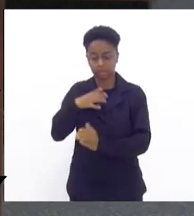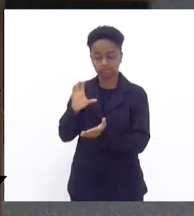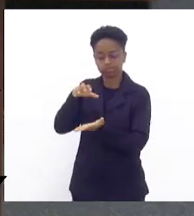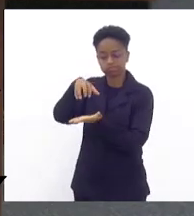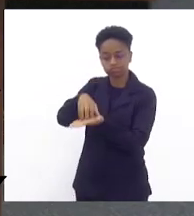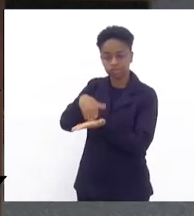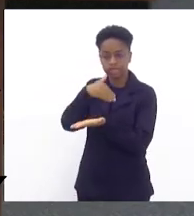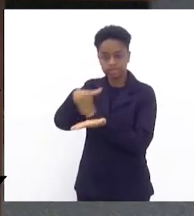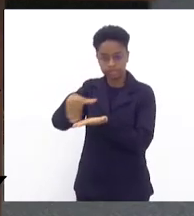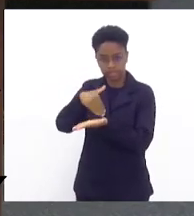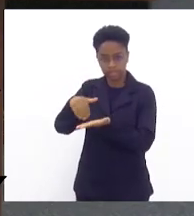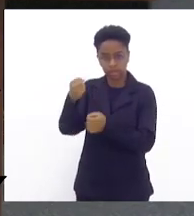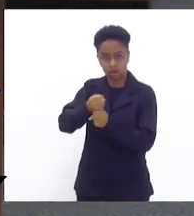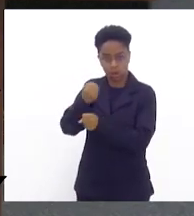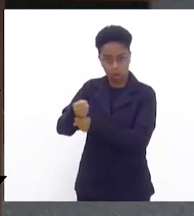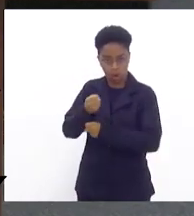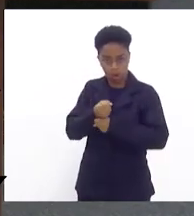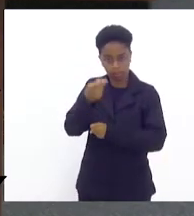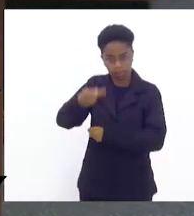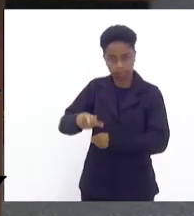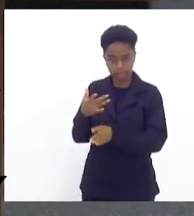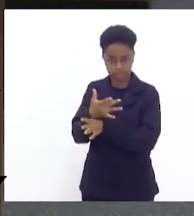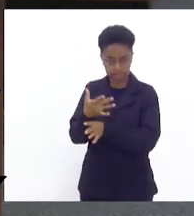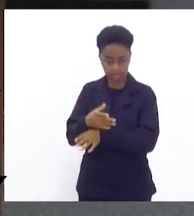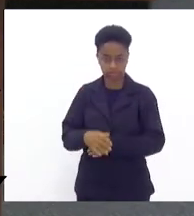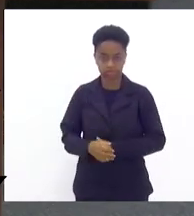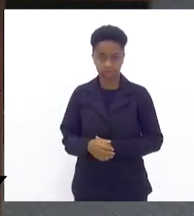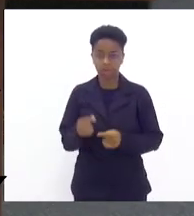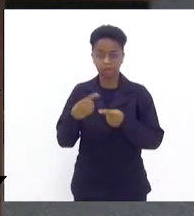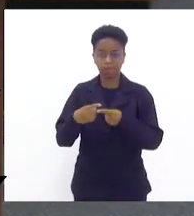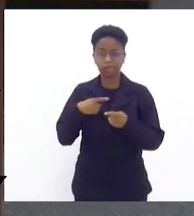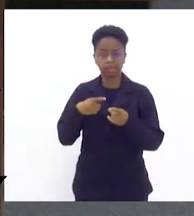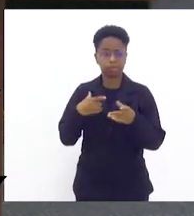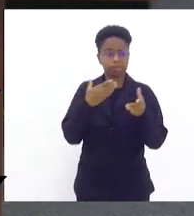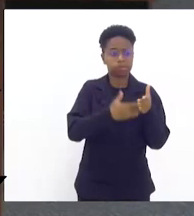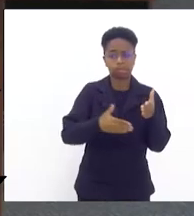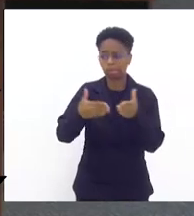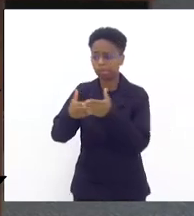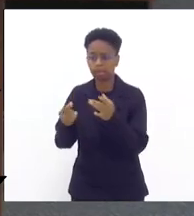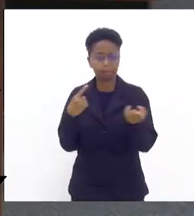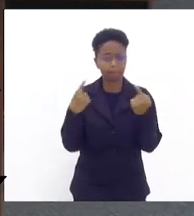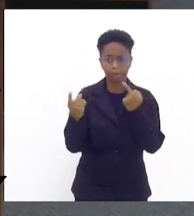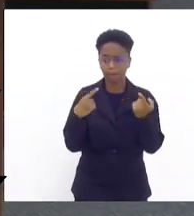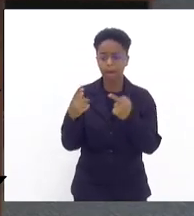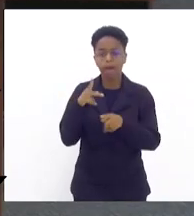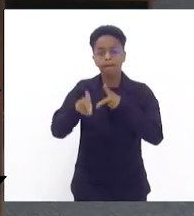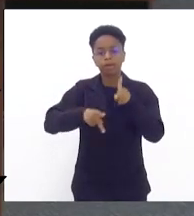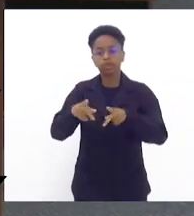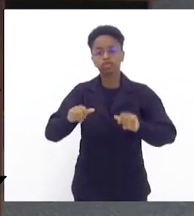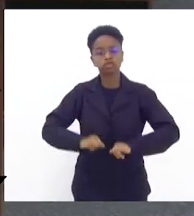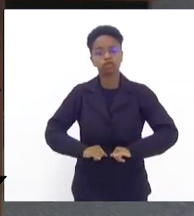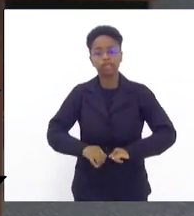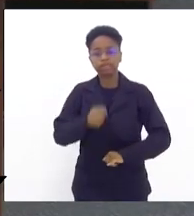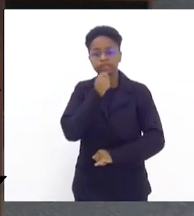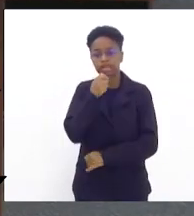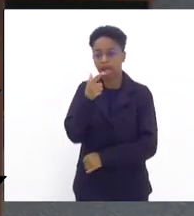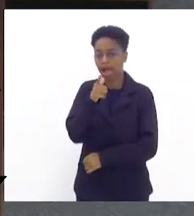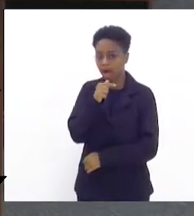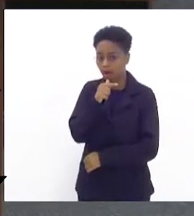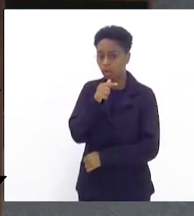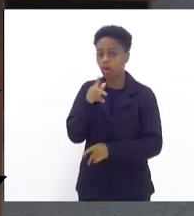a Secretaria de Obras do município. Está um impasse, a população está sofrendo sem água, a população